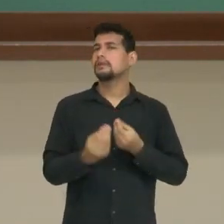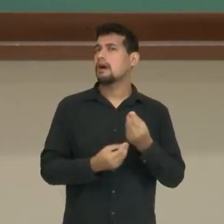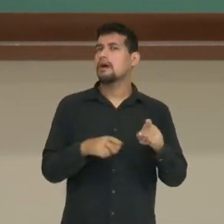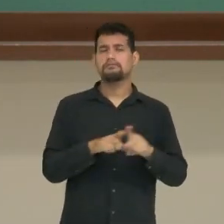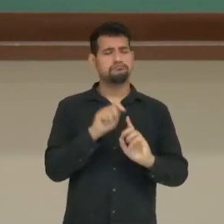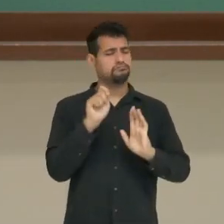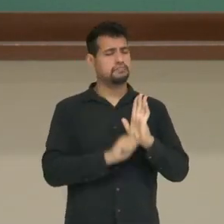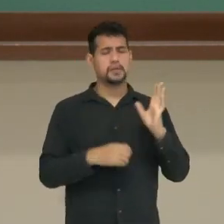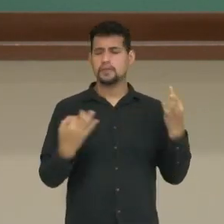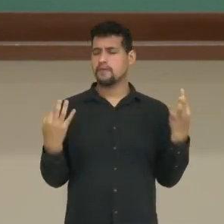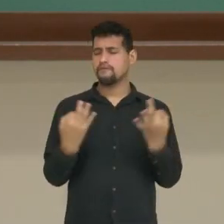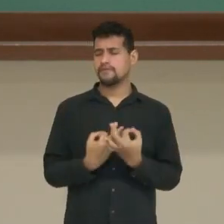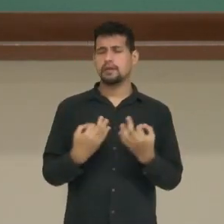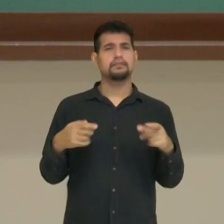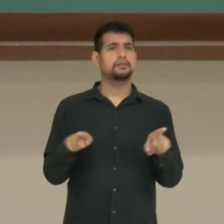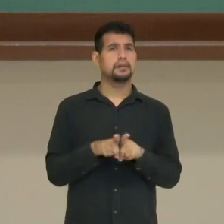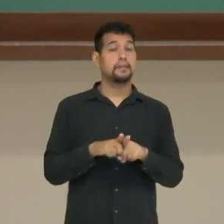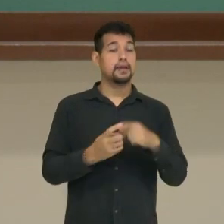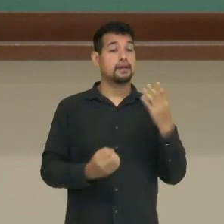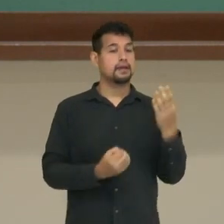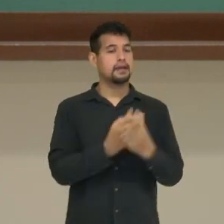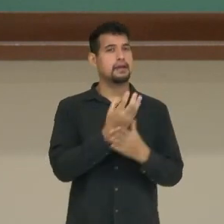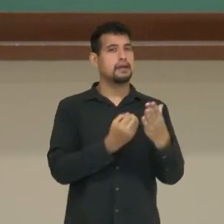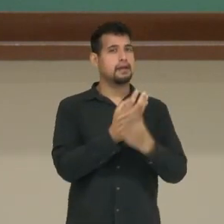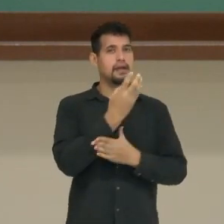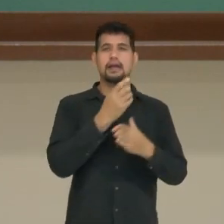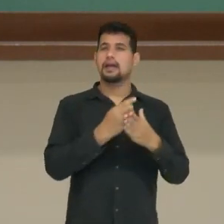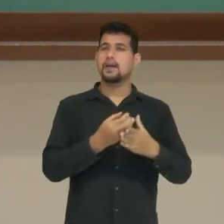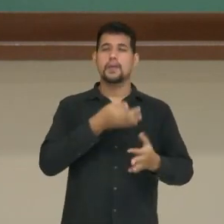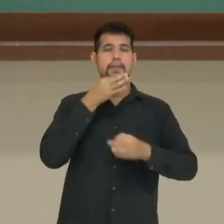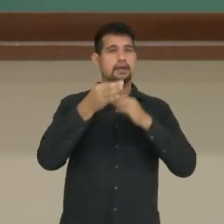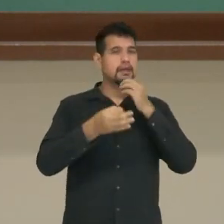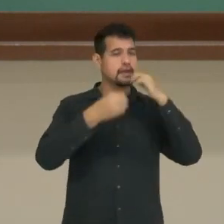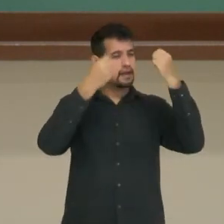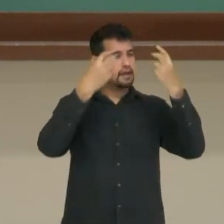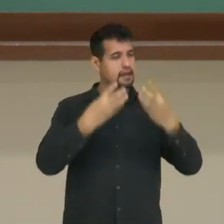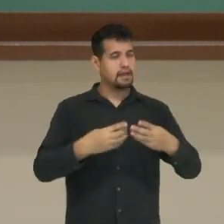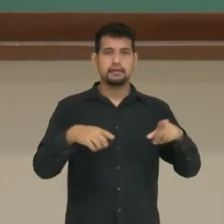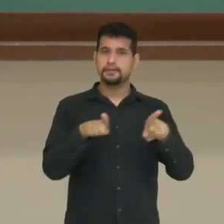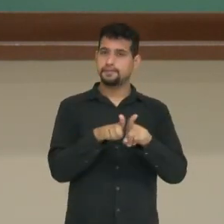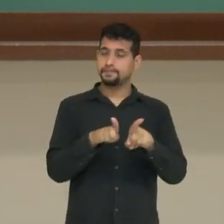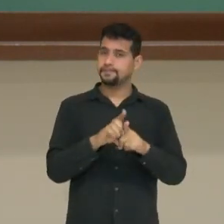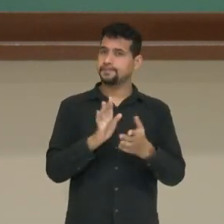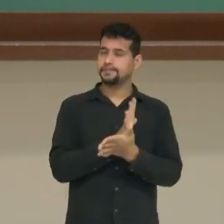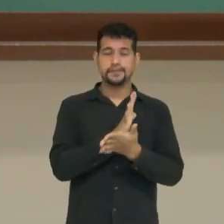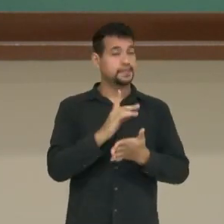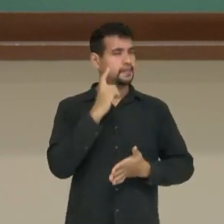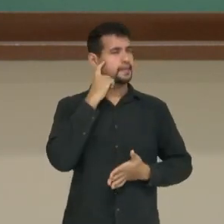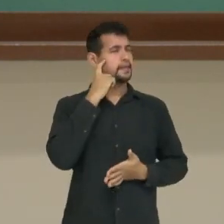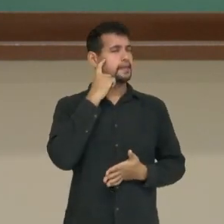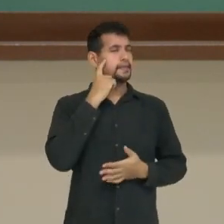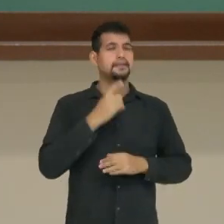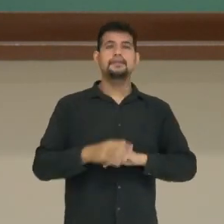um texto, Produzir argumentos, sustentar uma tese.